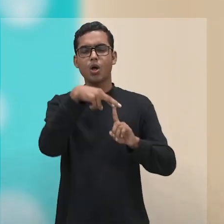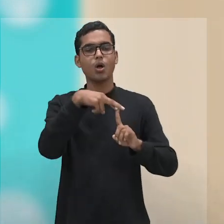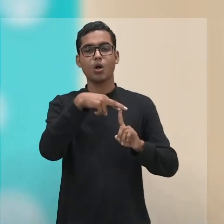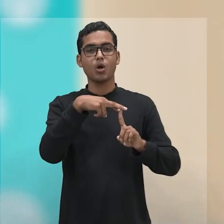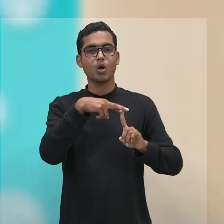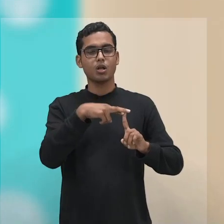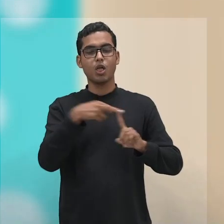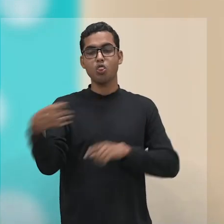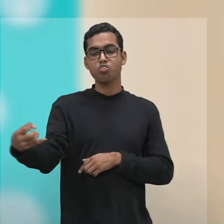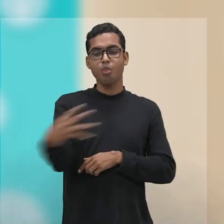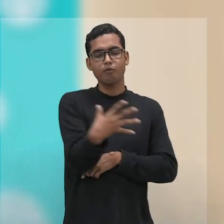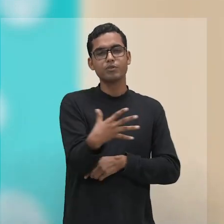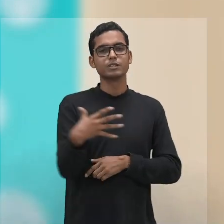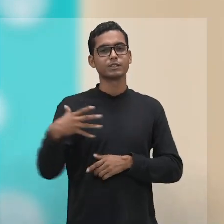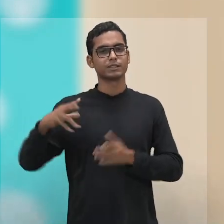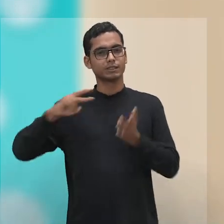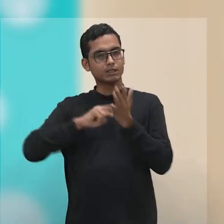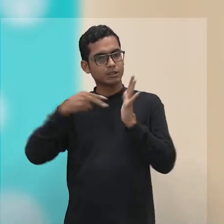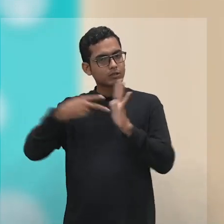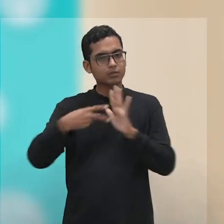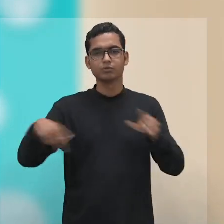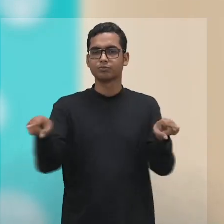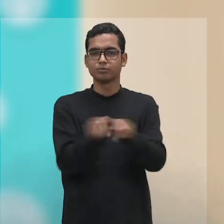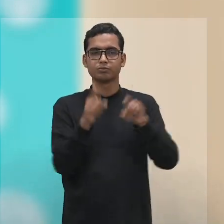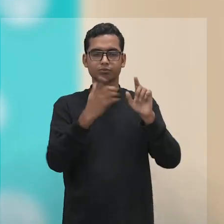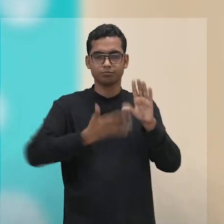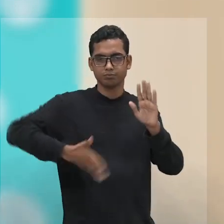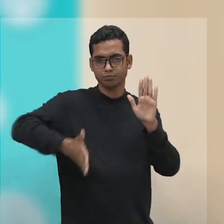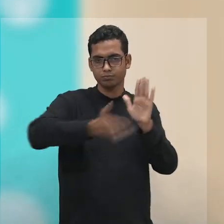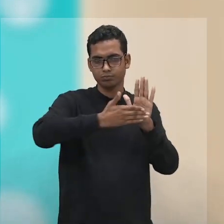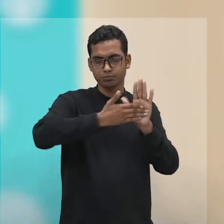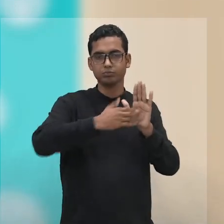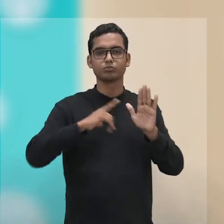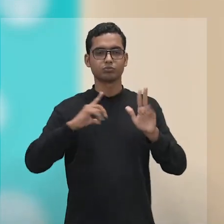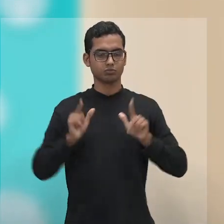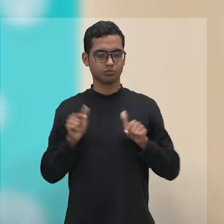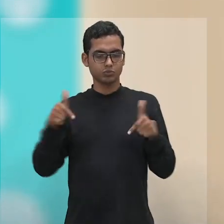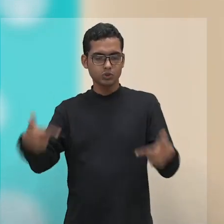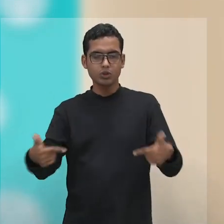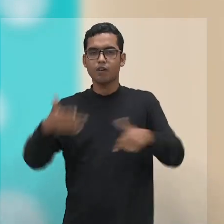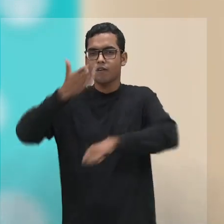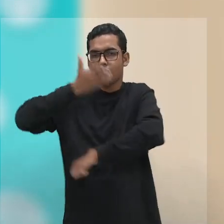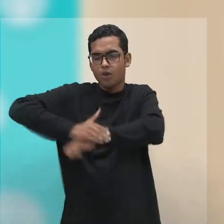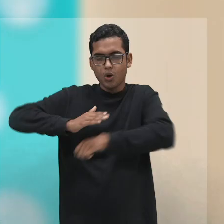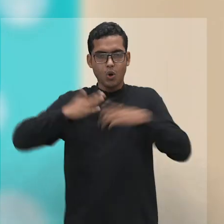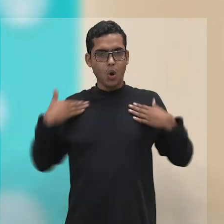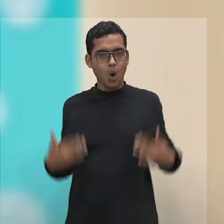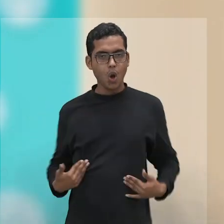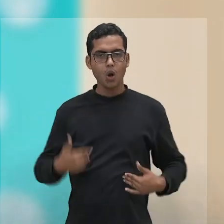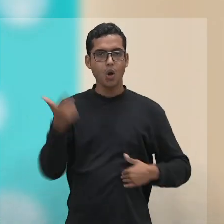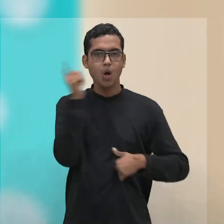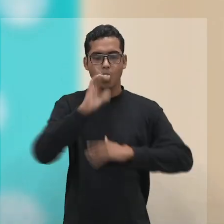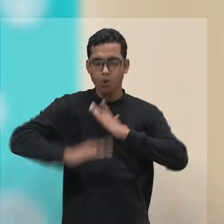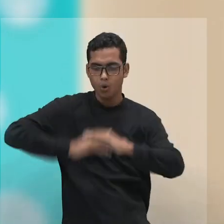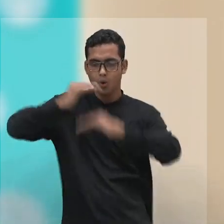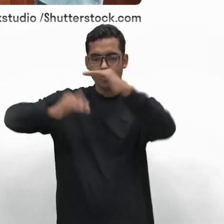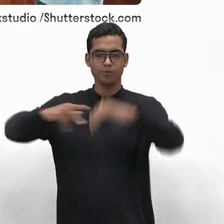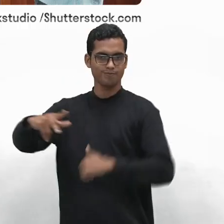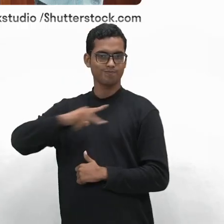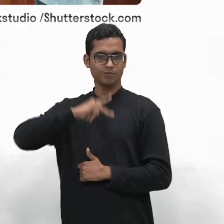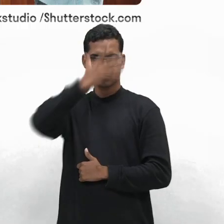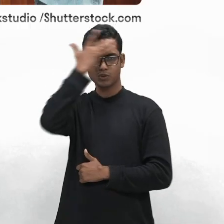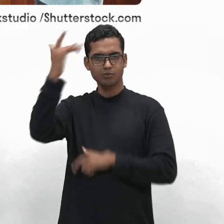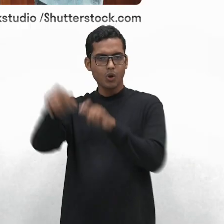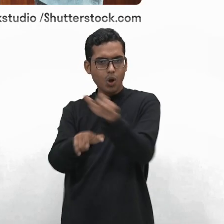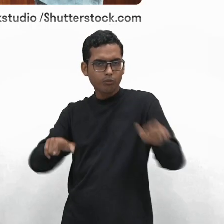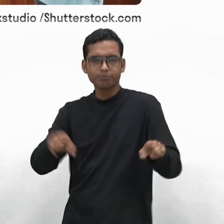significados e propósitos às atividades físicas e corporais como parte integrante do desenvolvimento pessoal,